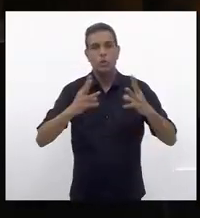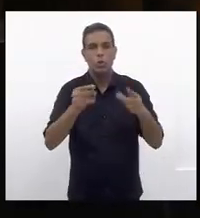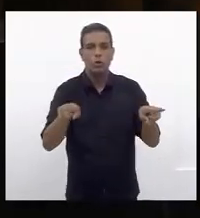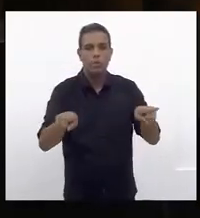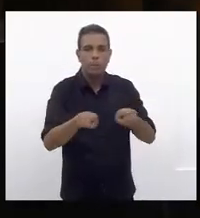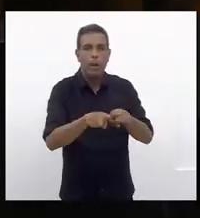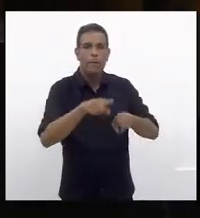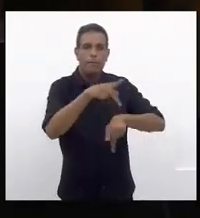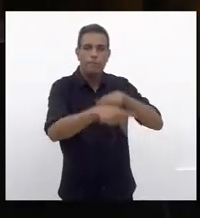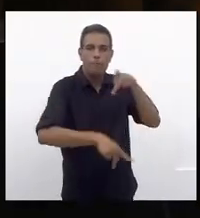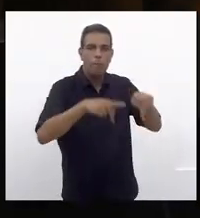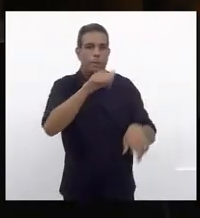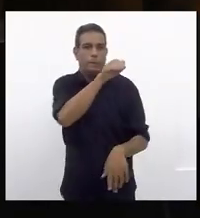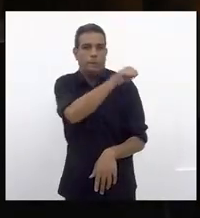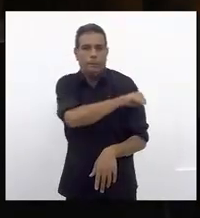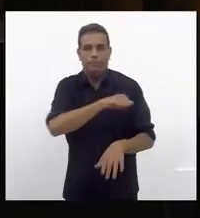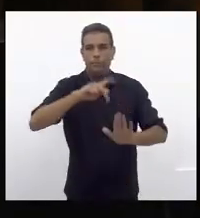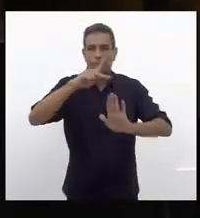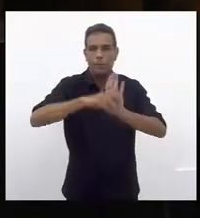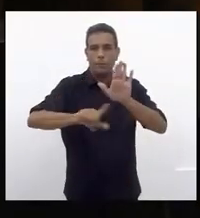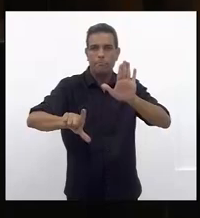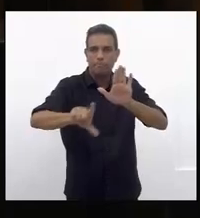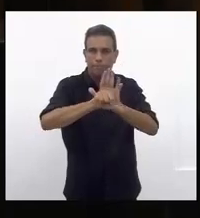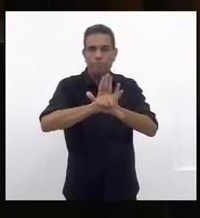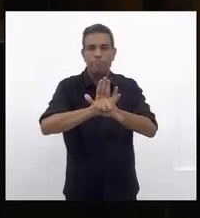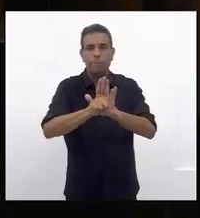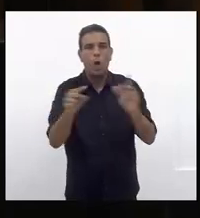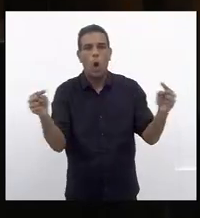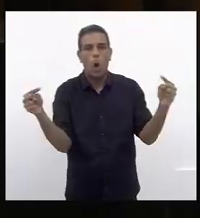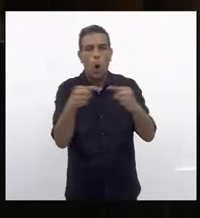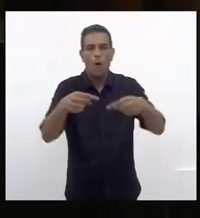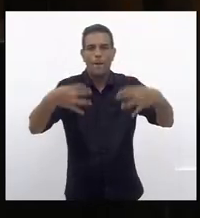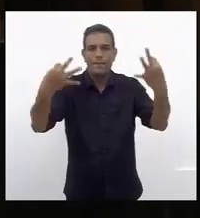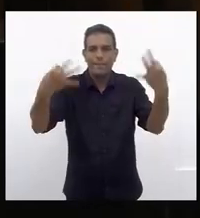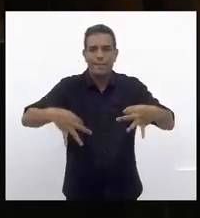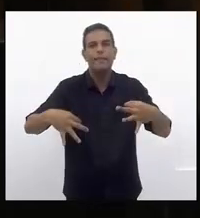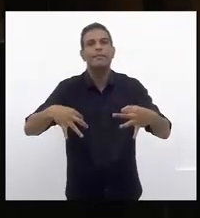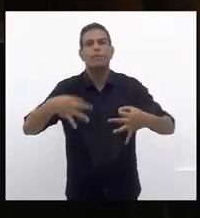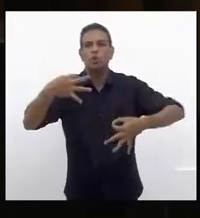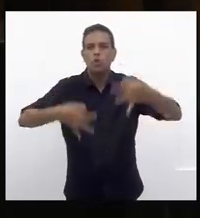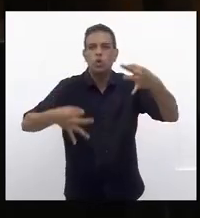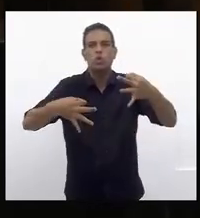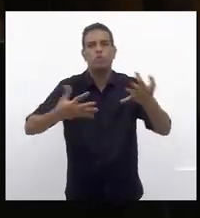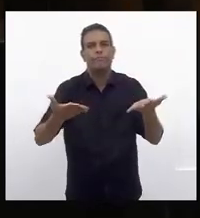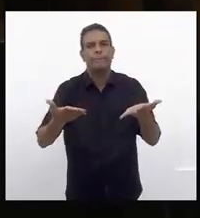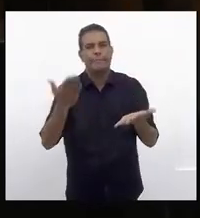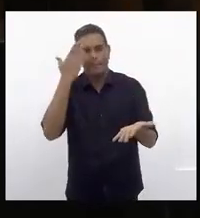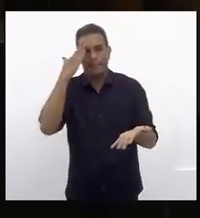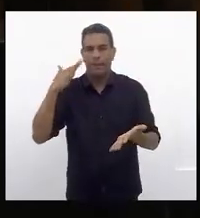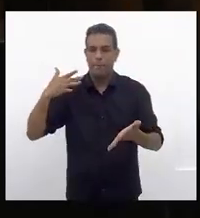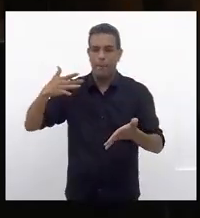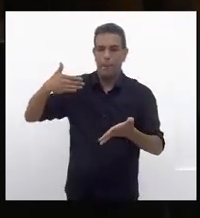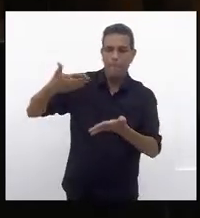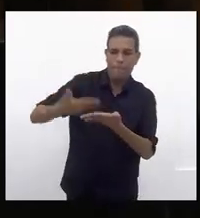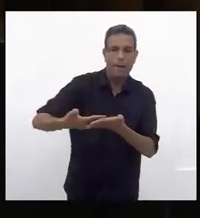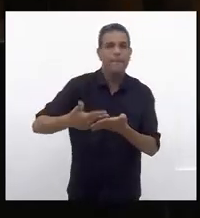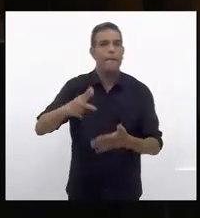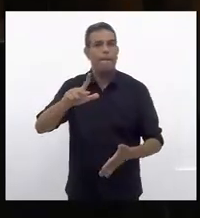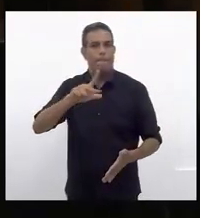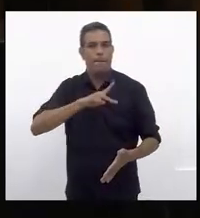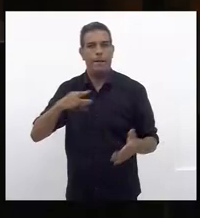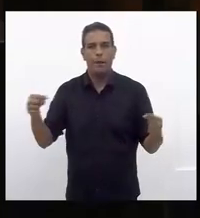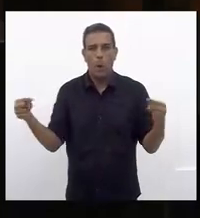Rio de Janeiro que esse projeto de lei faz justiça diante da injustiça que foi a privatização da